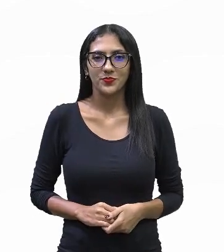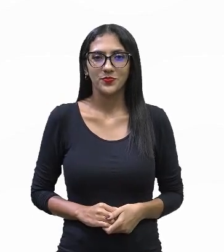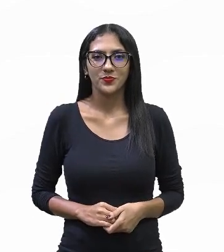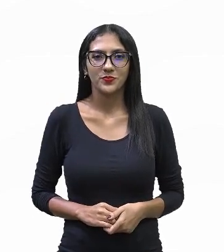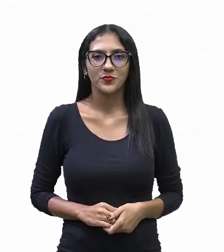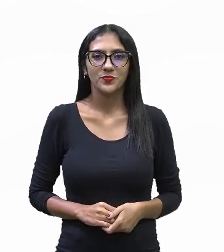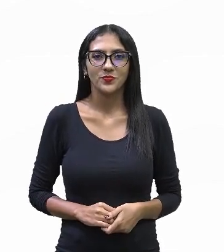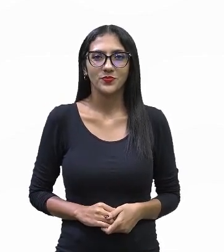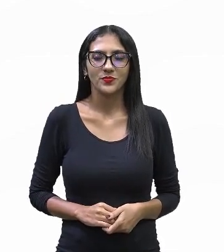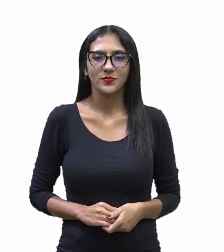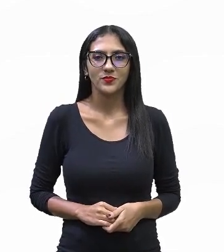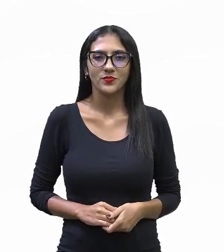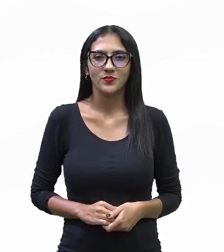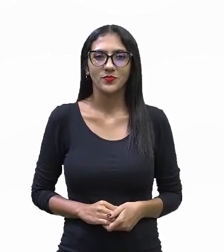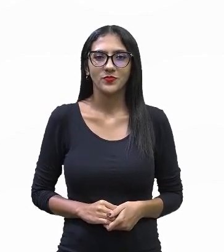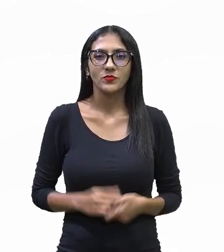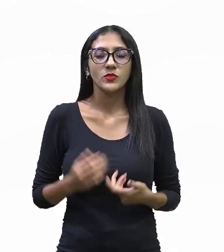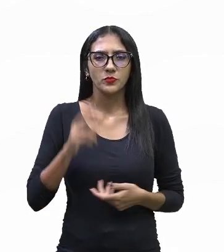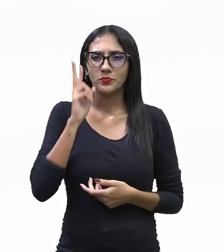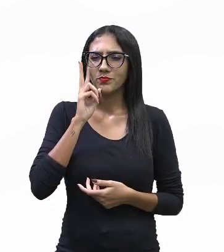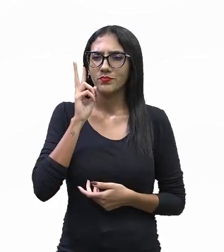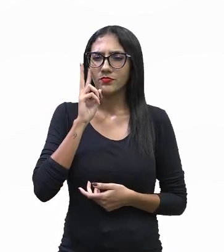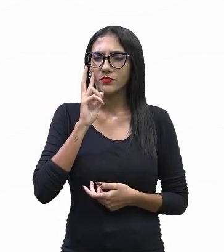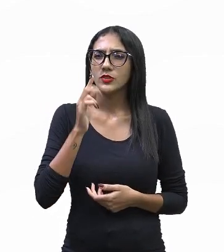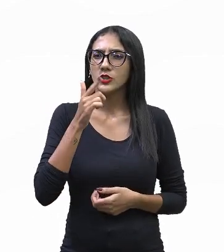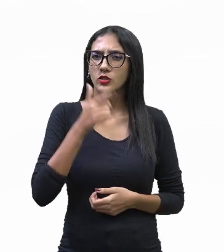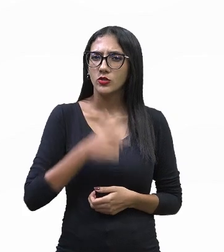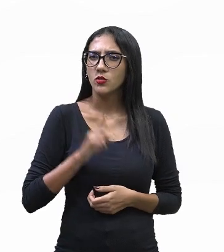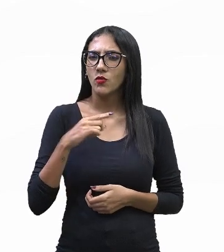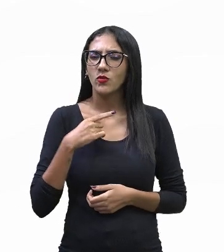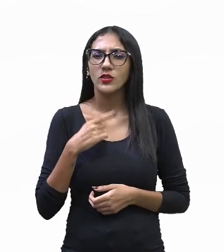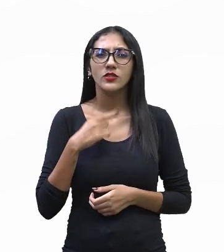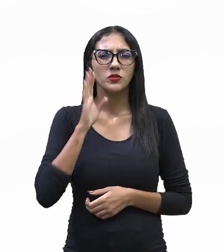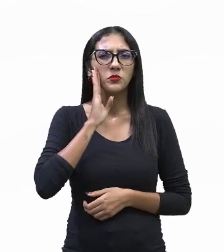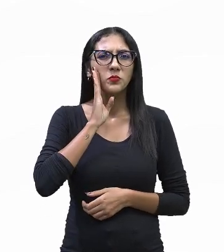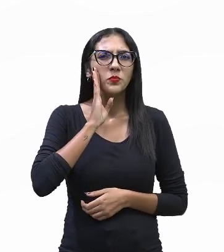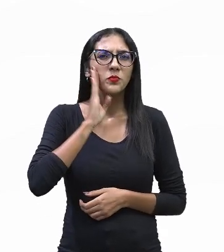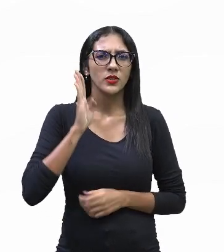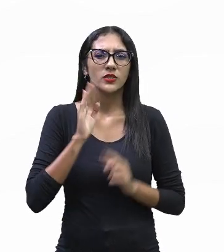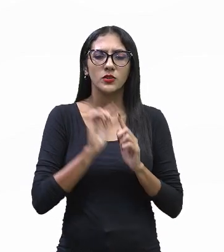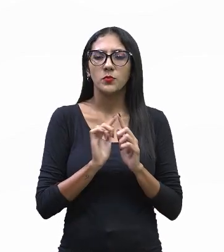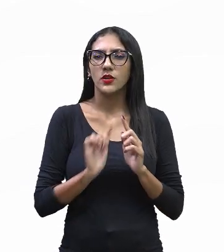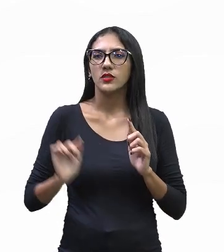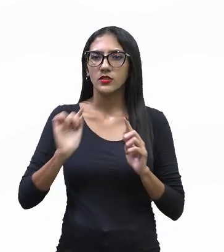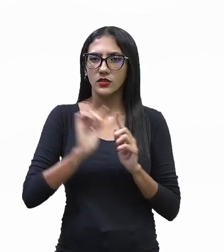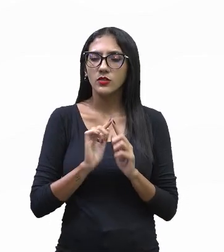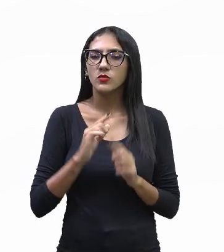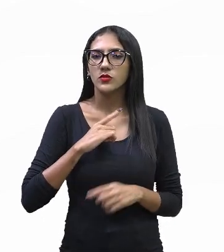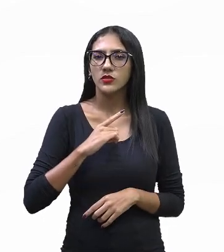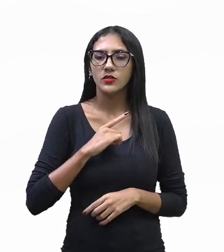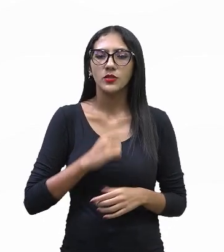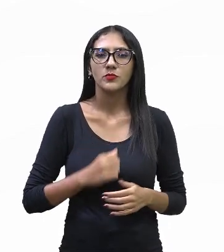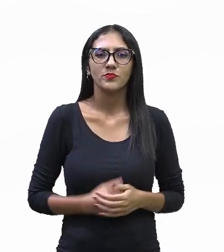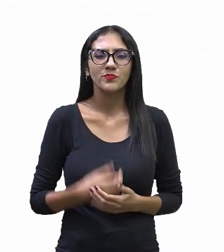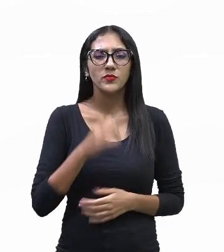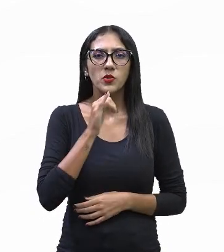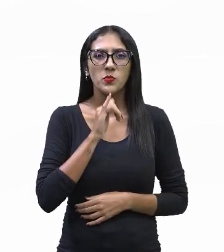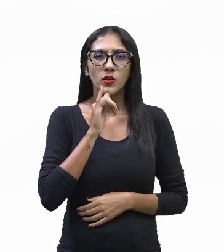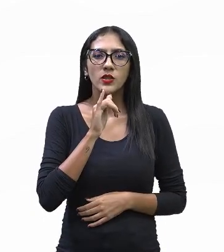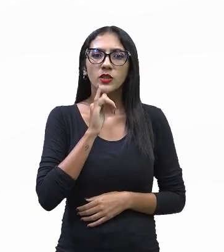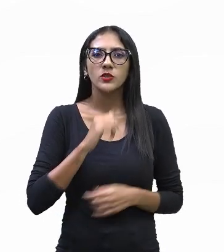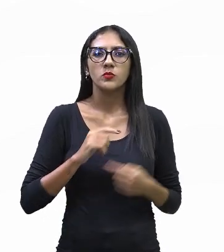Isso, né? Então, a gente vai reforçar um pouquinho sobre os principais ciclos biogeoquímicos, tá? Como, por exemplo,